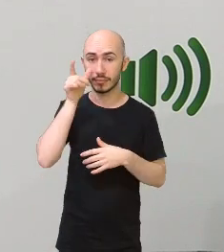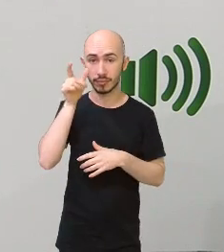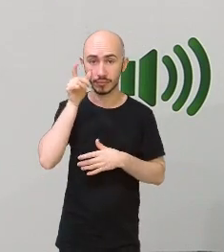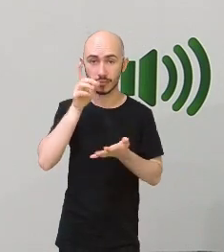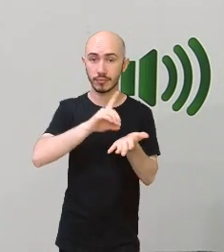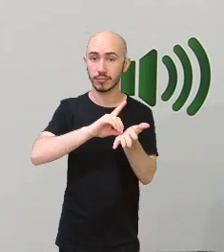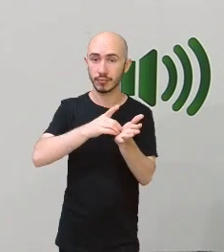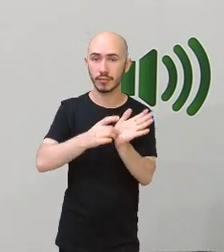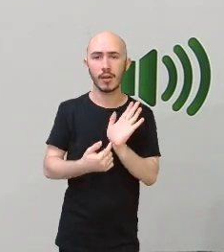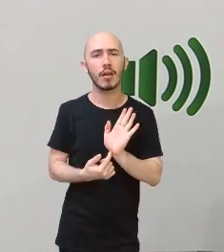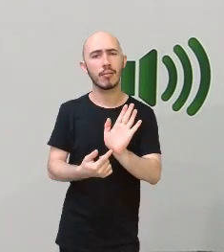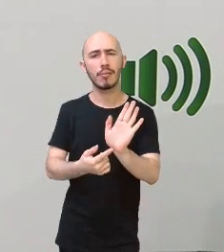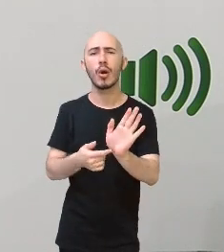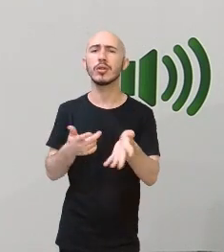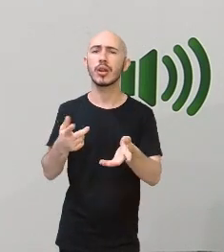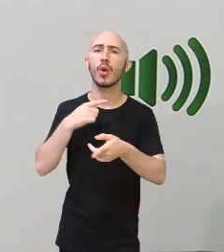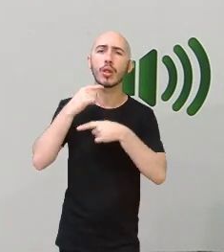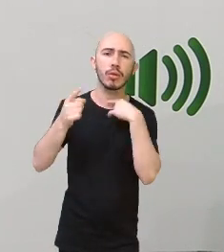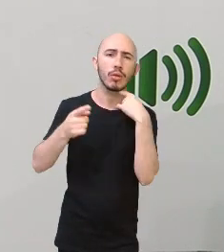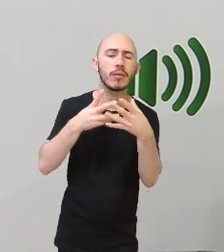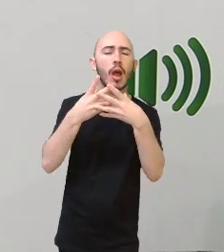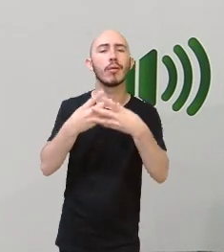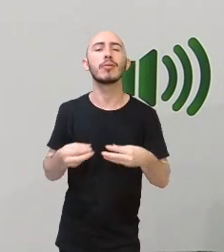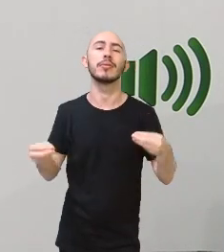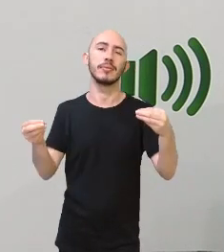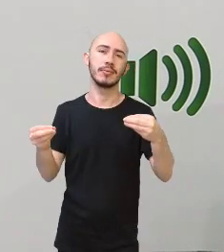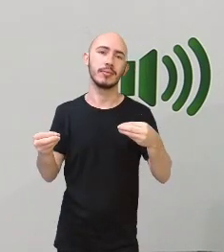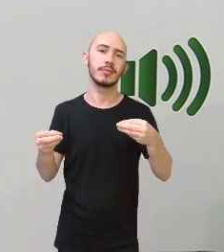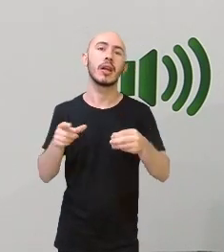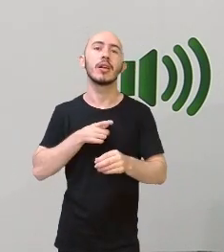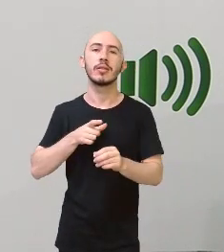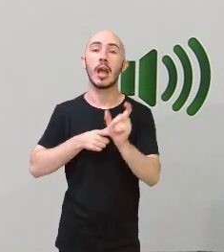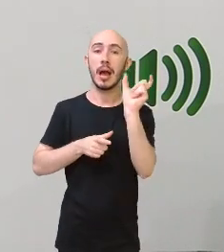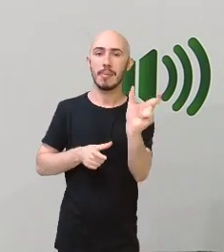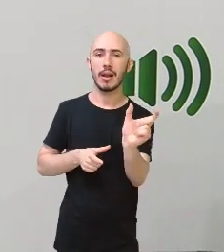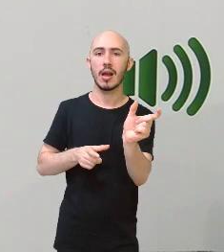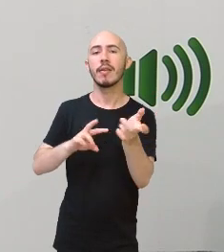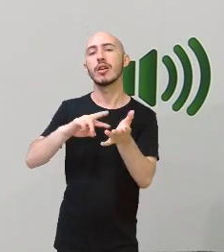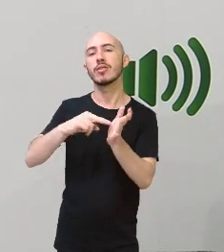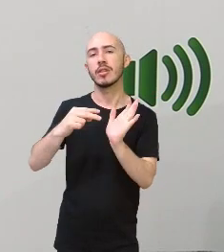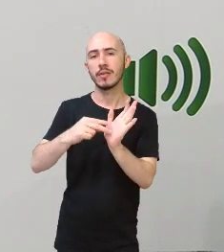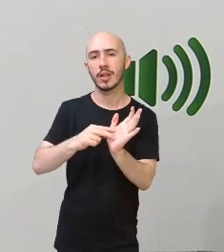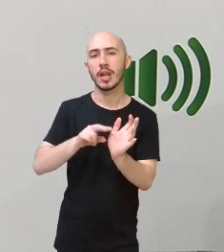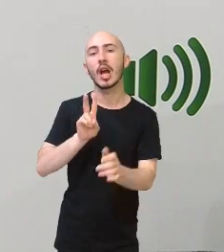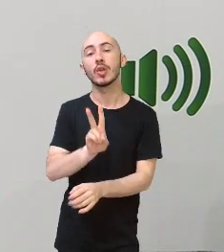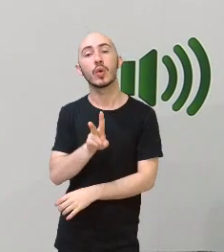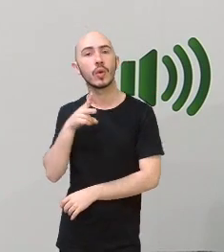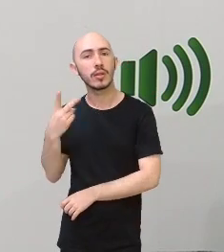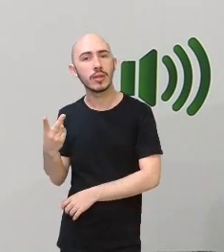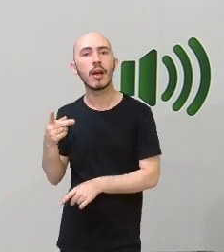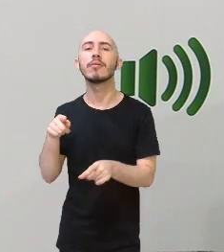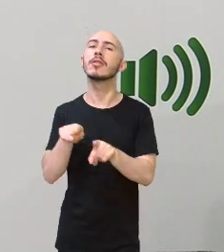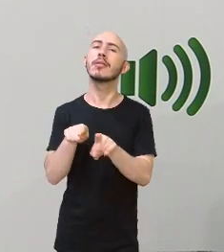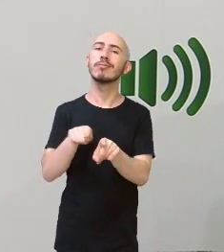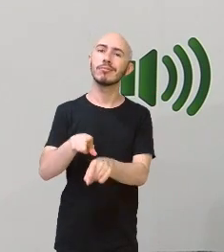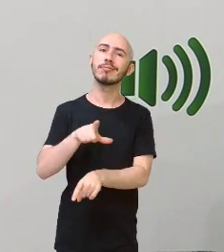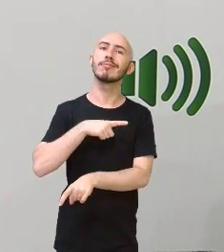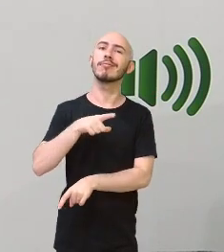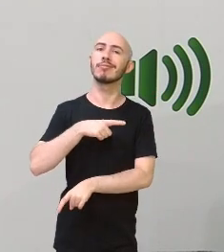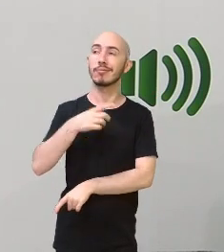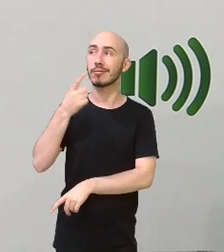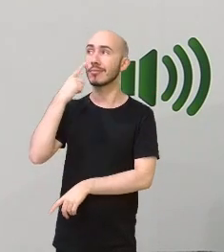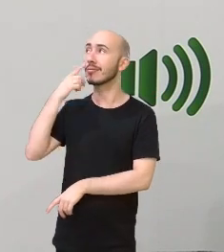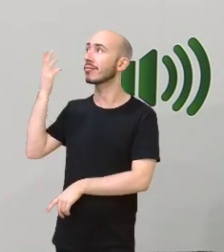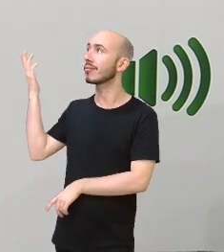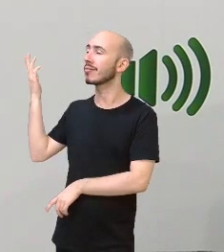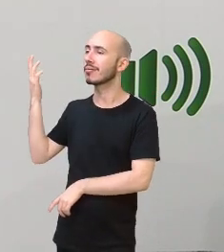é que ele esclarece dúvidas mesmo. Ele coloca a palavra, o significado contrário dela também, que é para você conhecer.